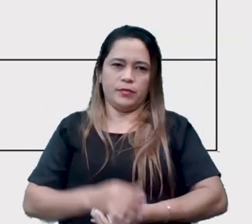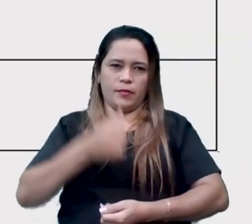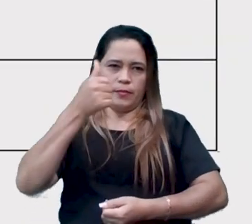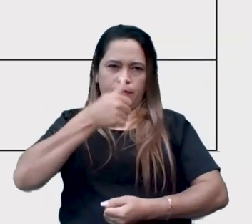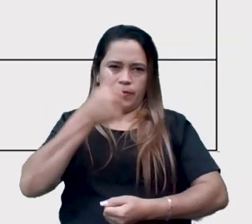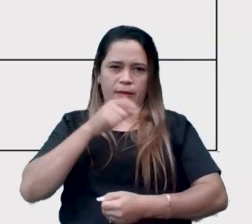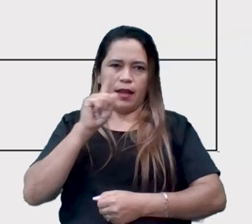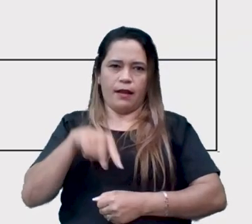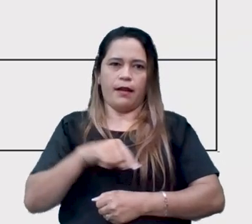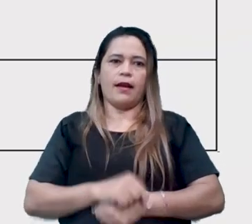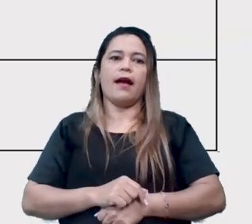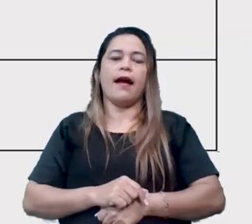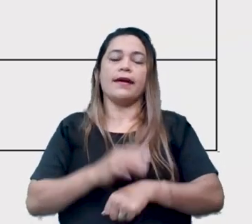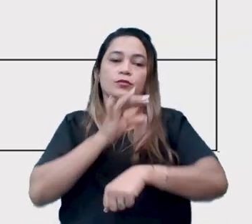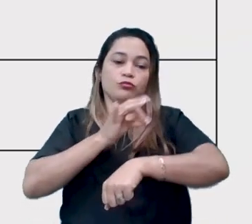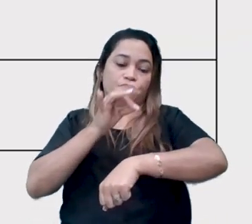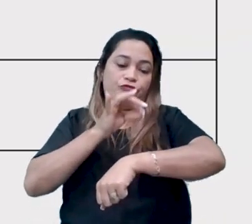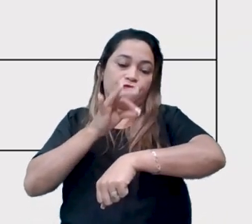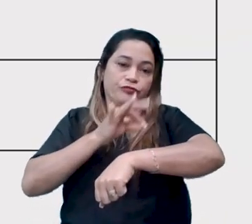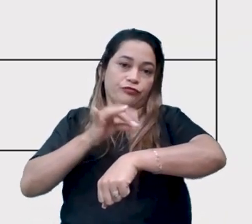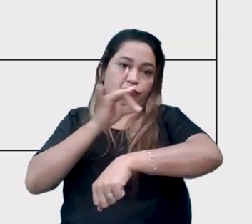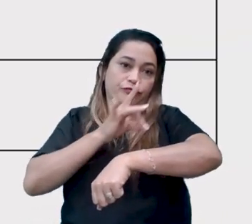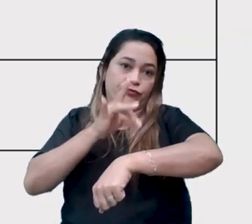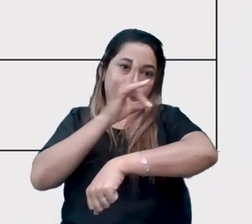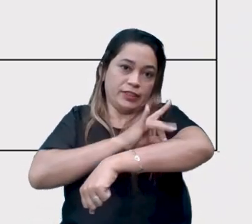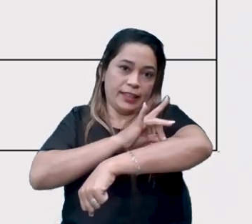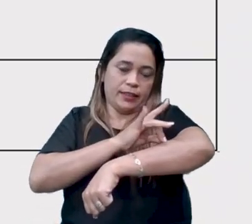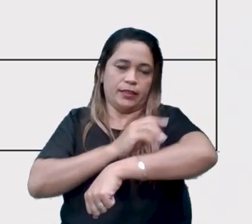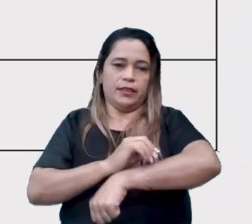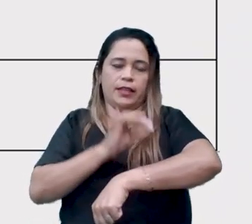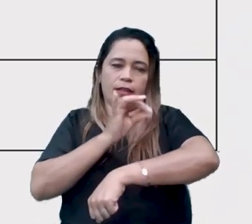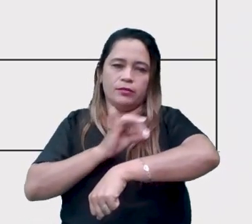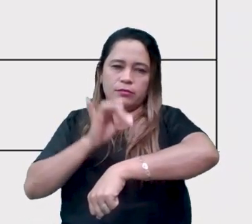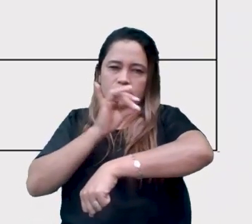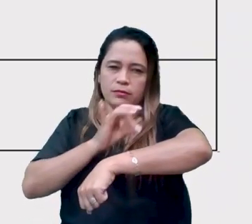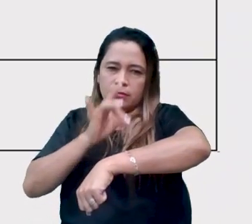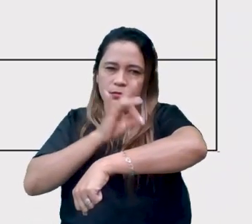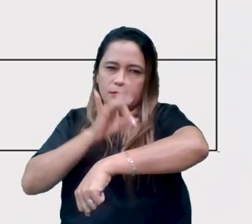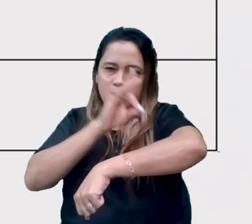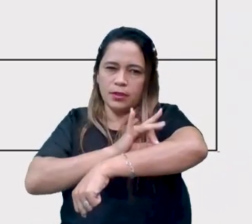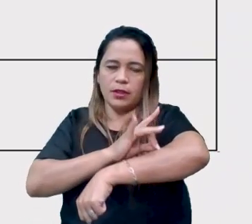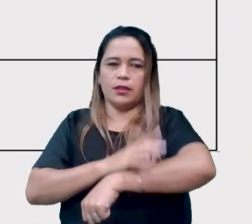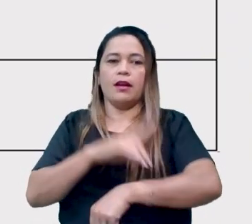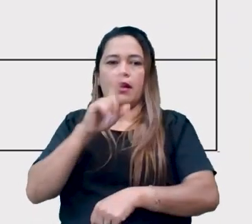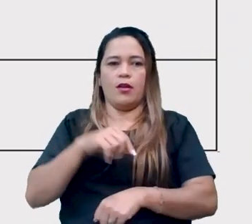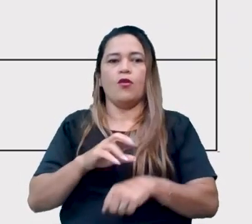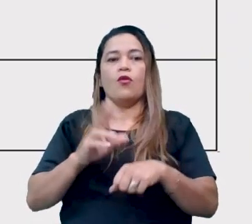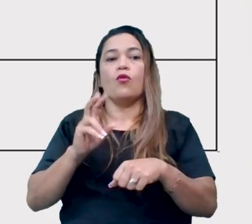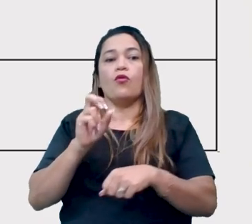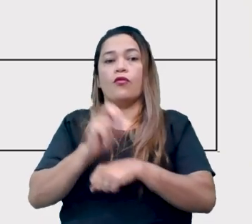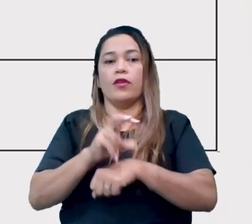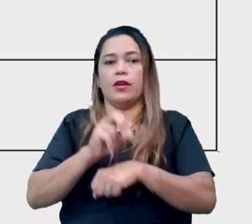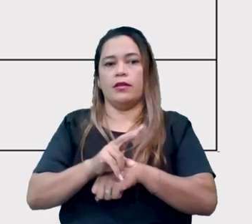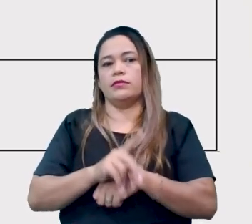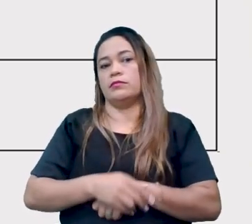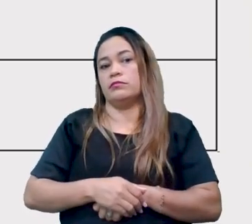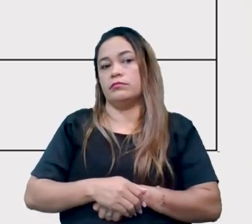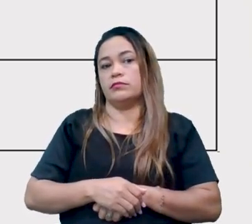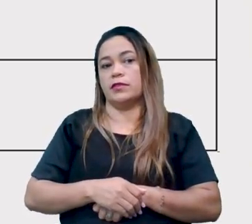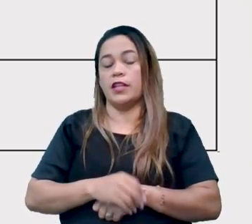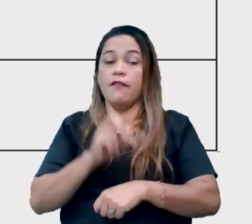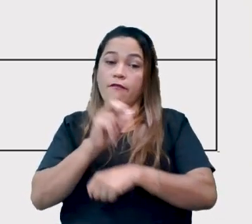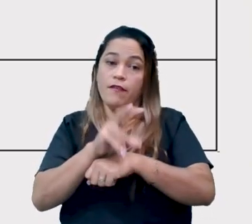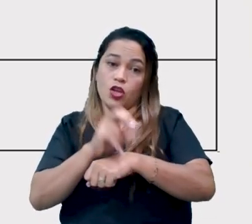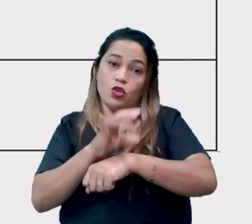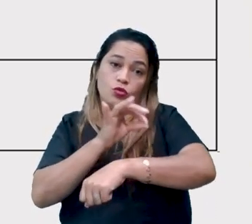gente vai trabalhar é com a dengue. Vamos lá. A dengue é uma doença causada por um vírus chamado simplesmente de vírus da